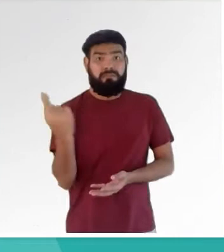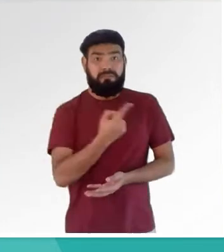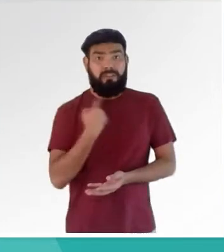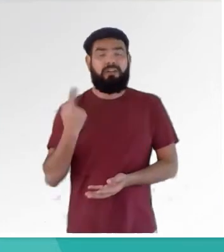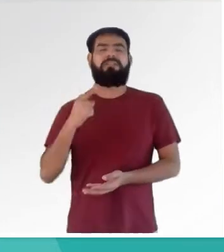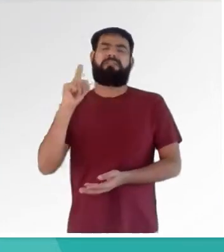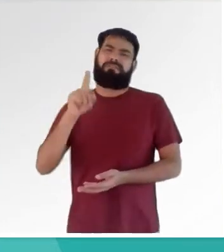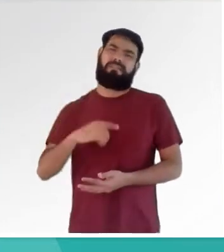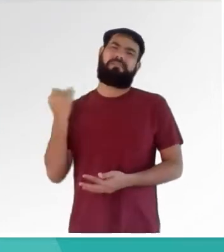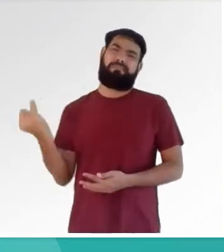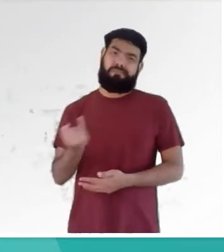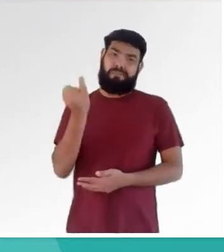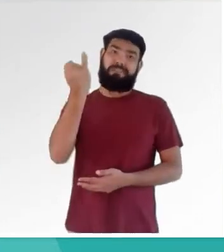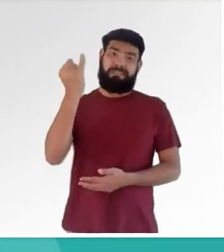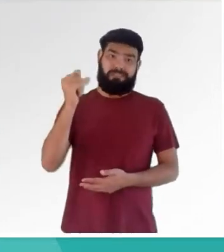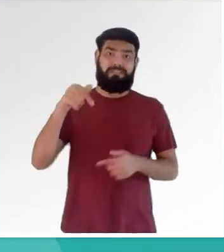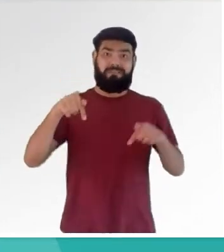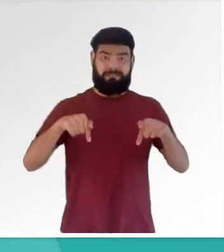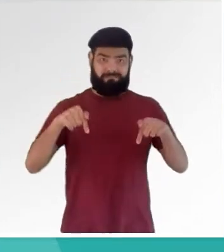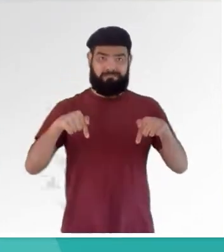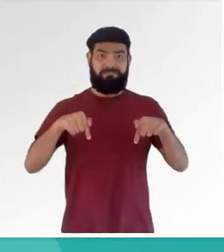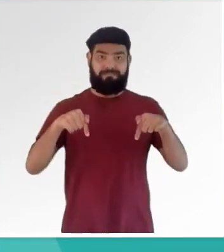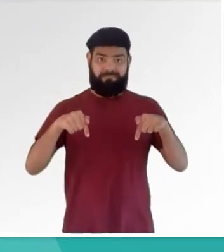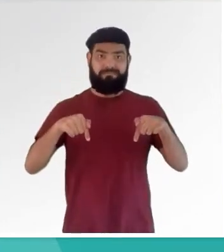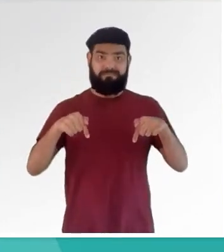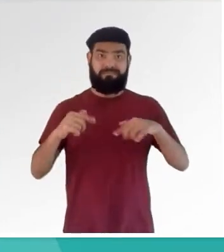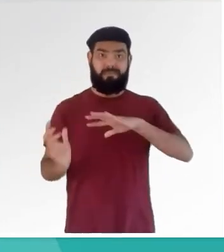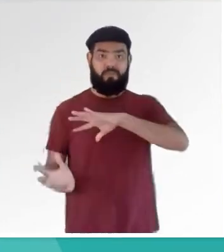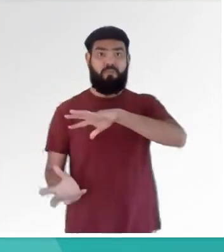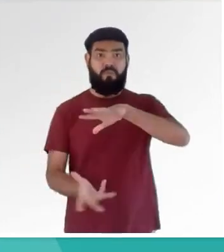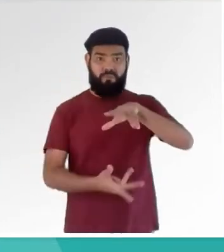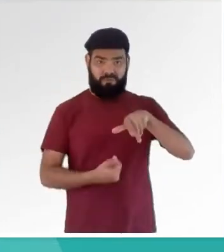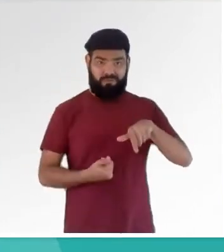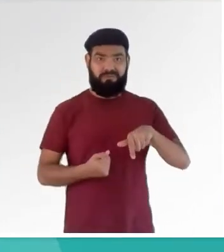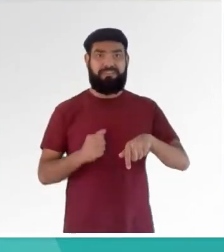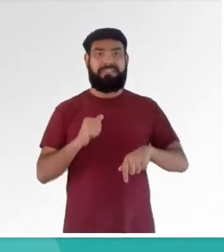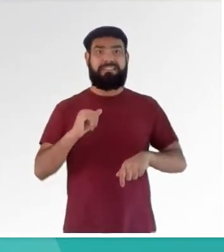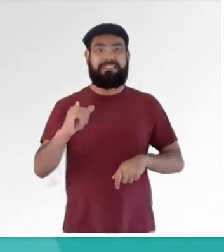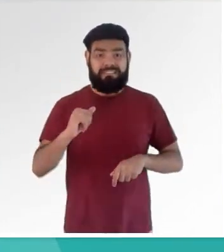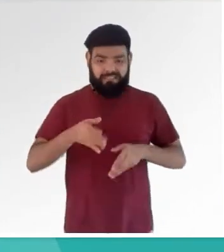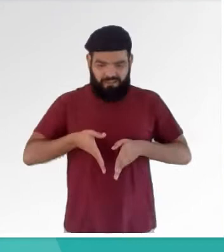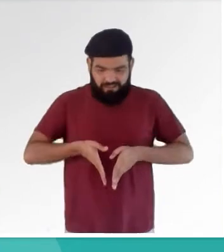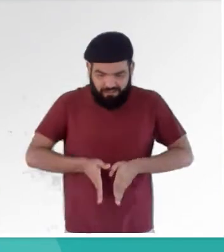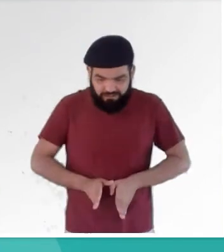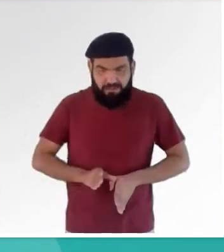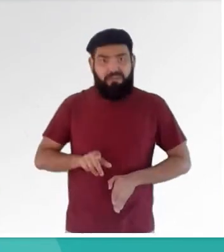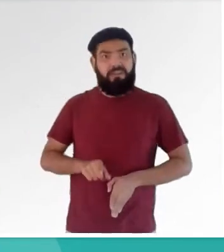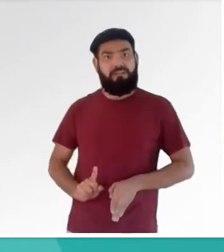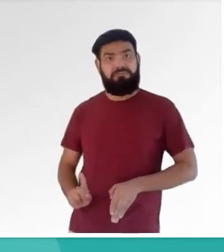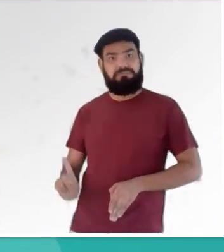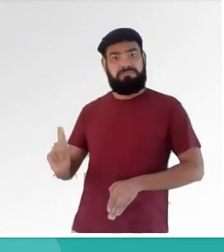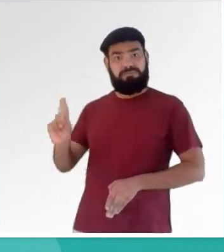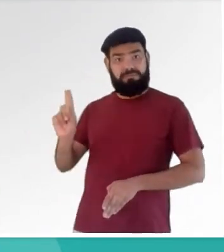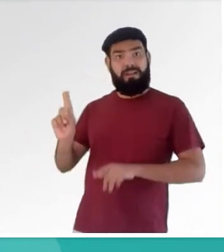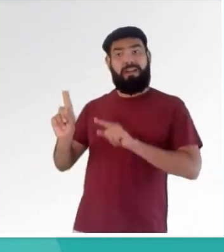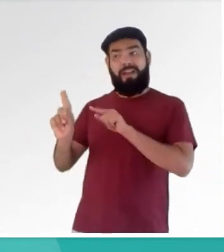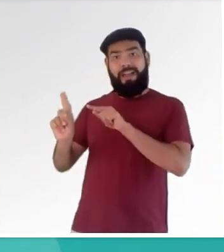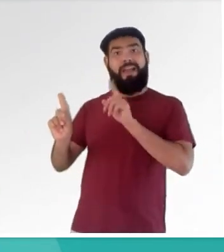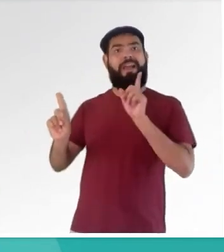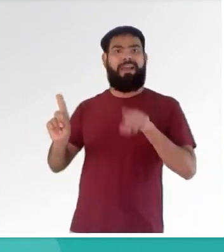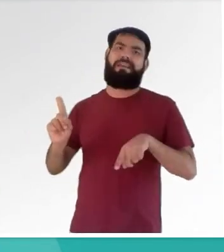importantes neste mundo. Né? Se nós estamos aqui, é porque nós somos importantes. Né? Nós temos um